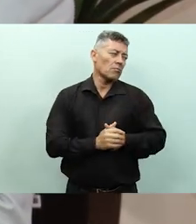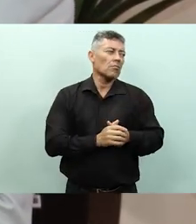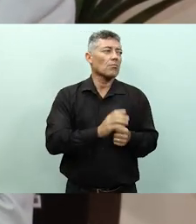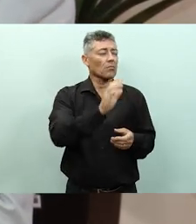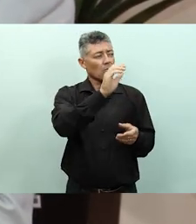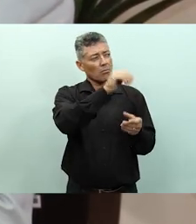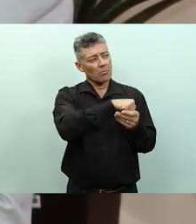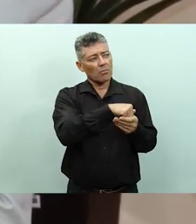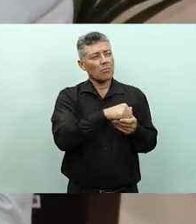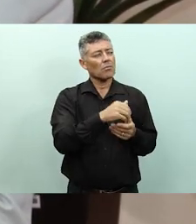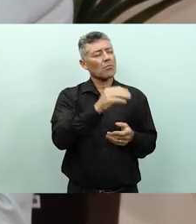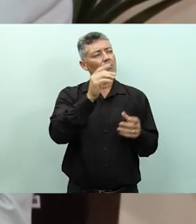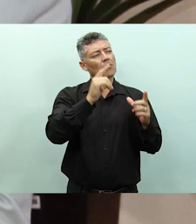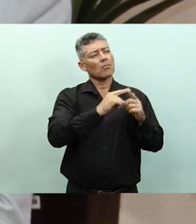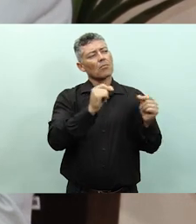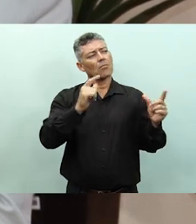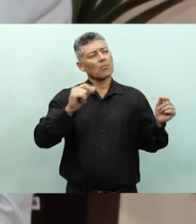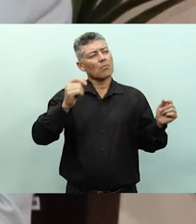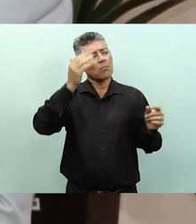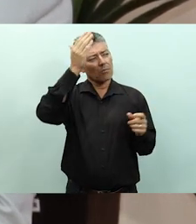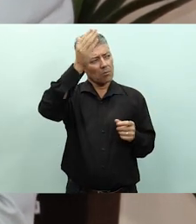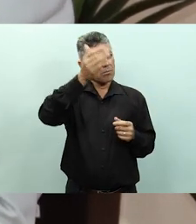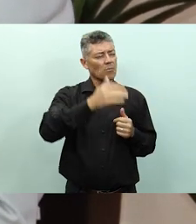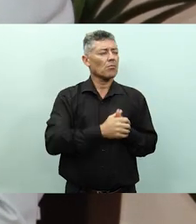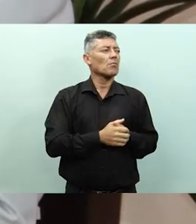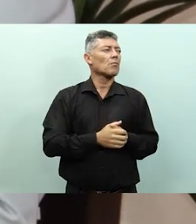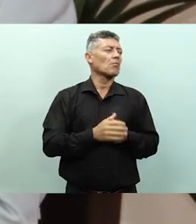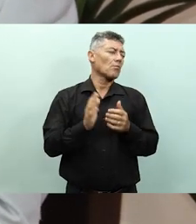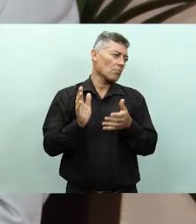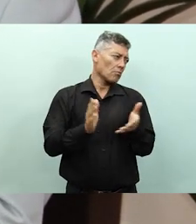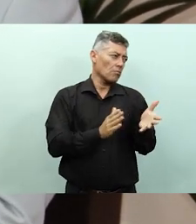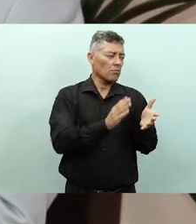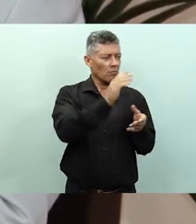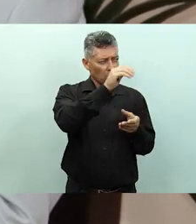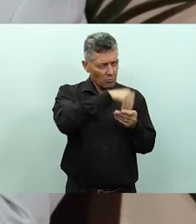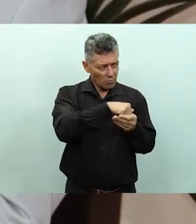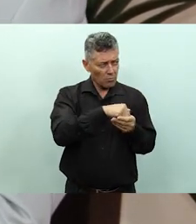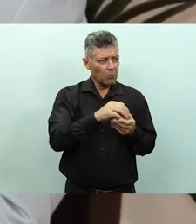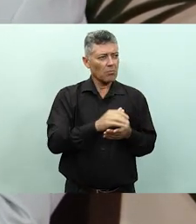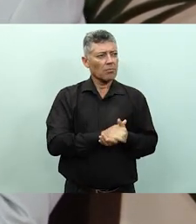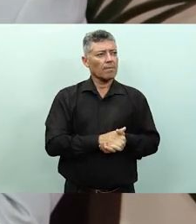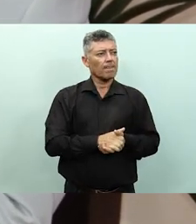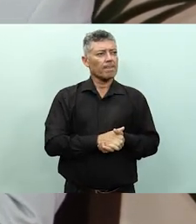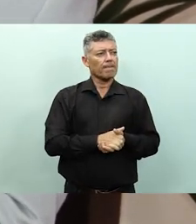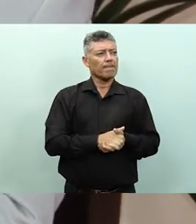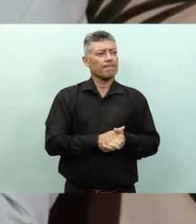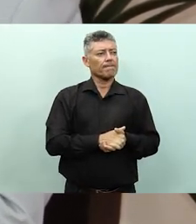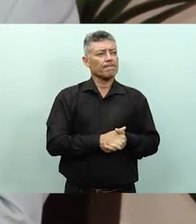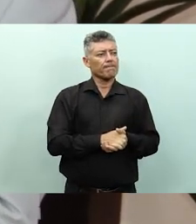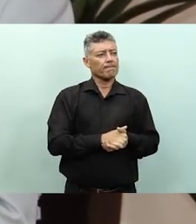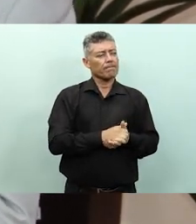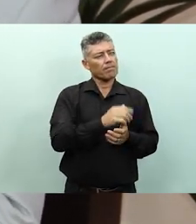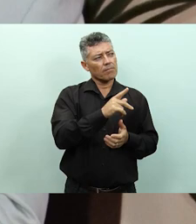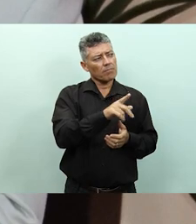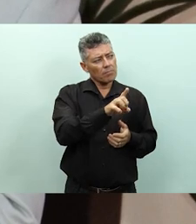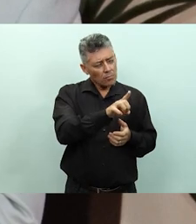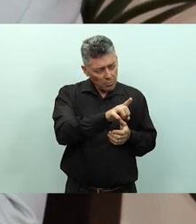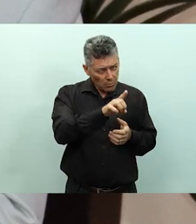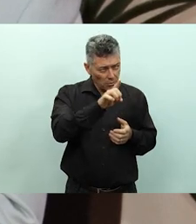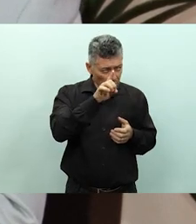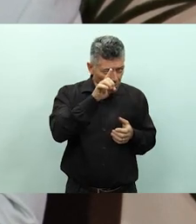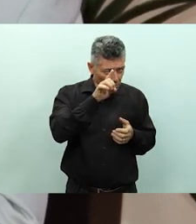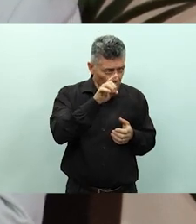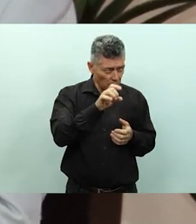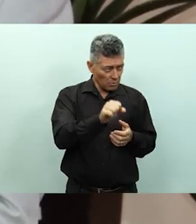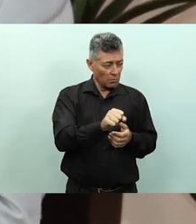constituinte em Brasília. Ela passou a votar, embora sendo do PDS, um partido de